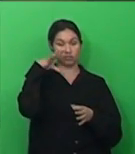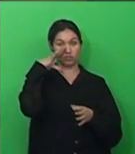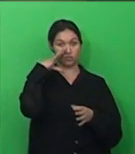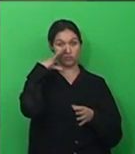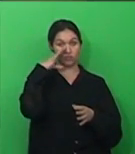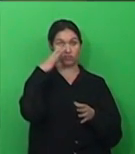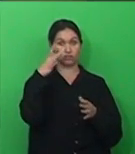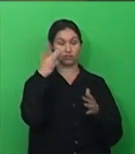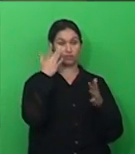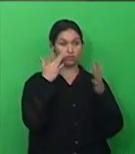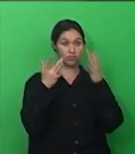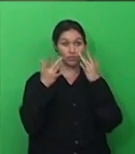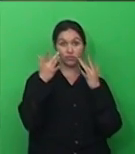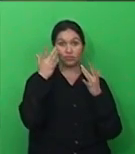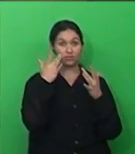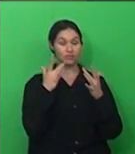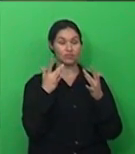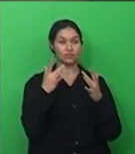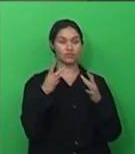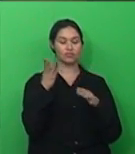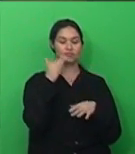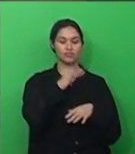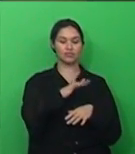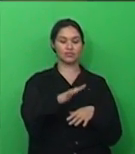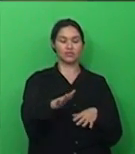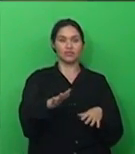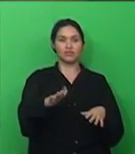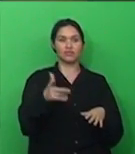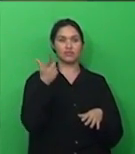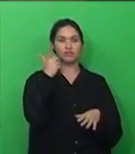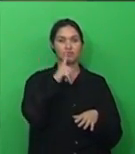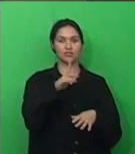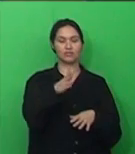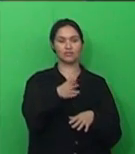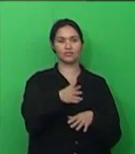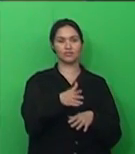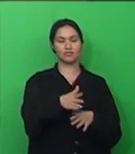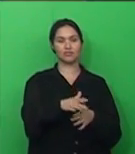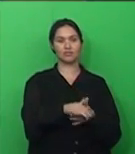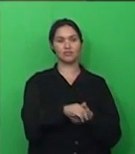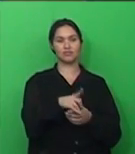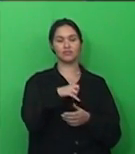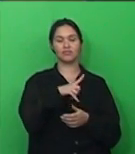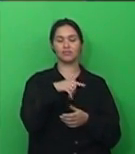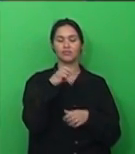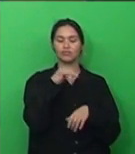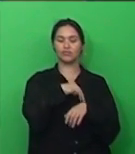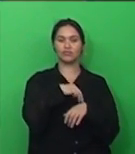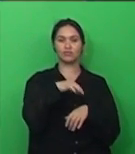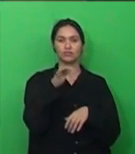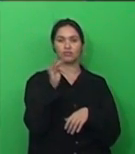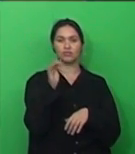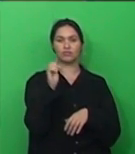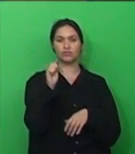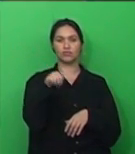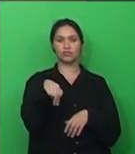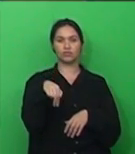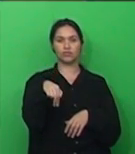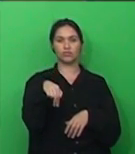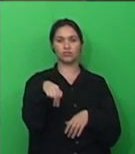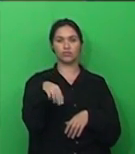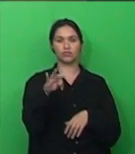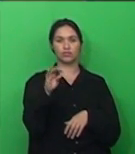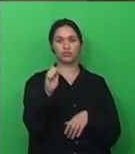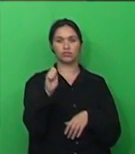fantasia, a gente está proporcionando isso. Então, para finalizar, é importante isso? É. É importante e